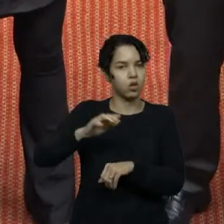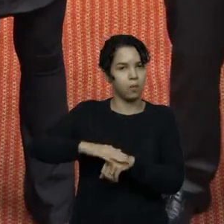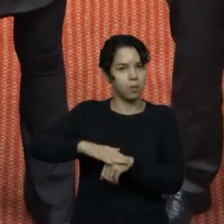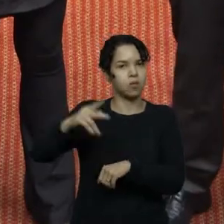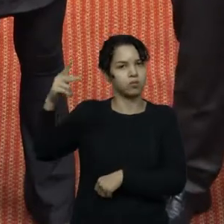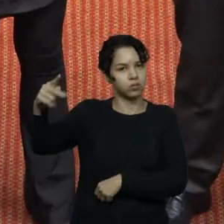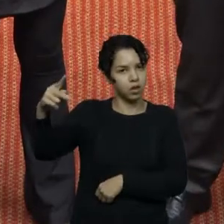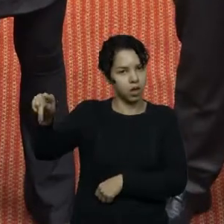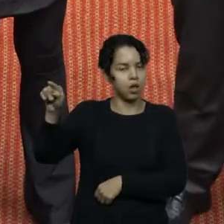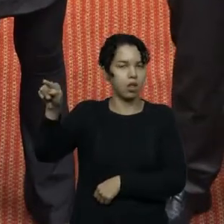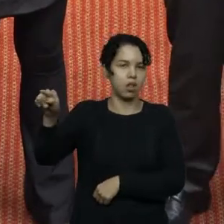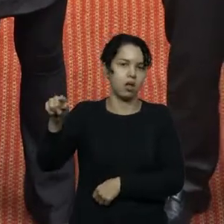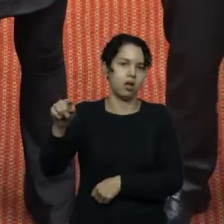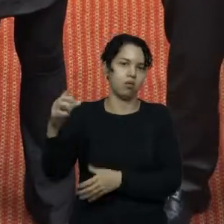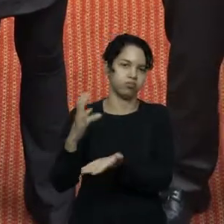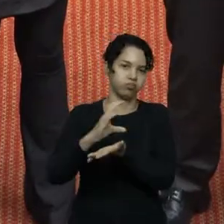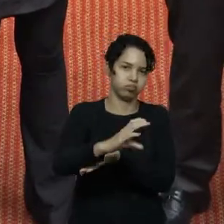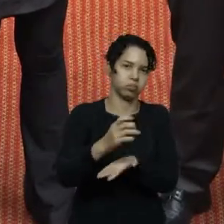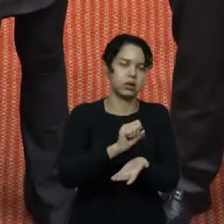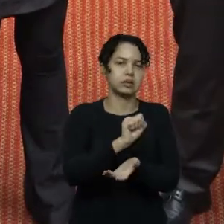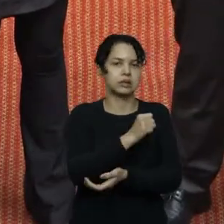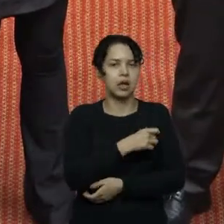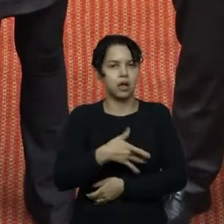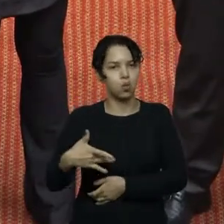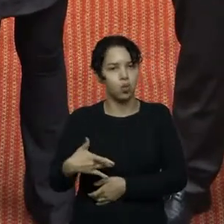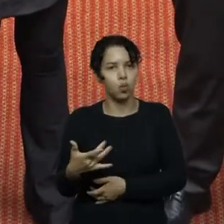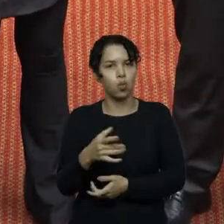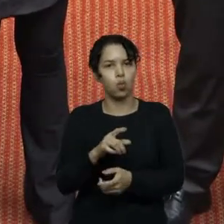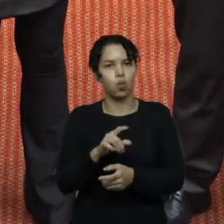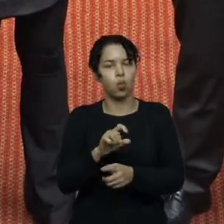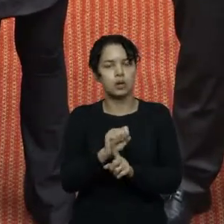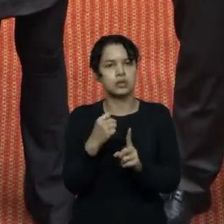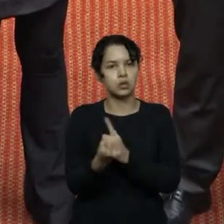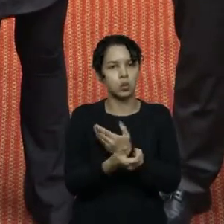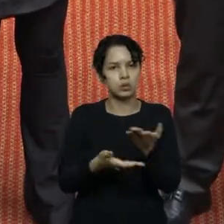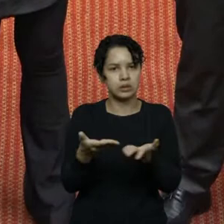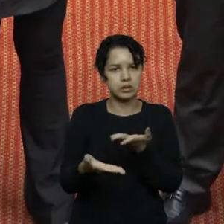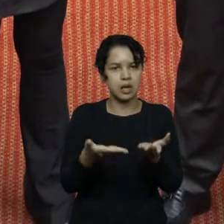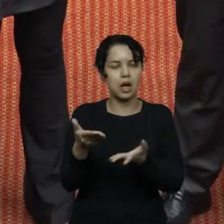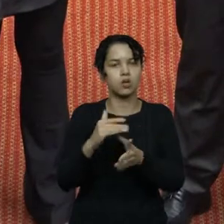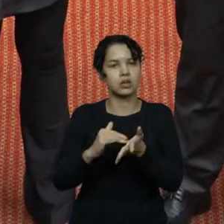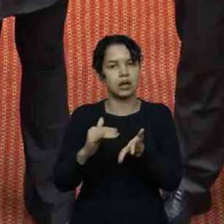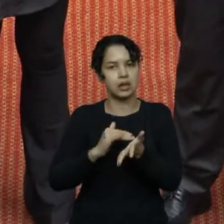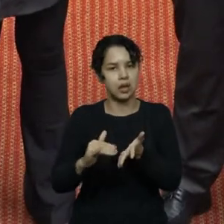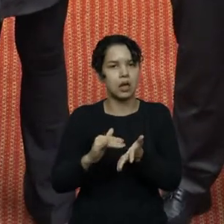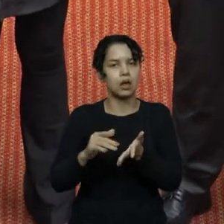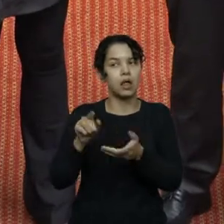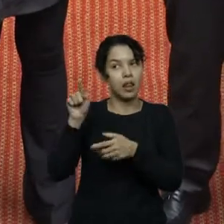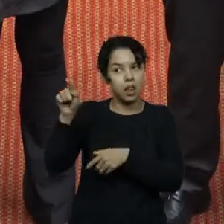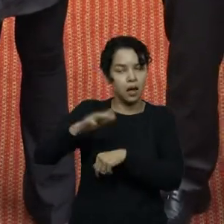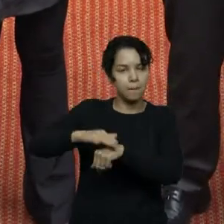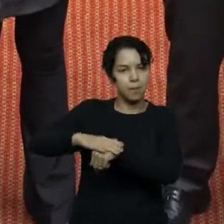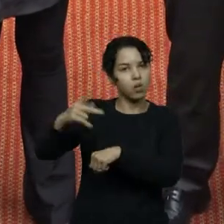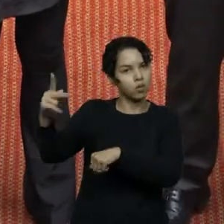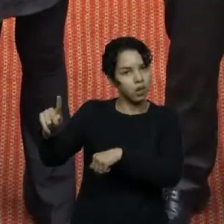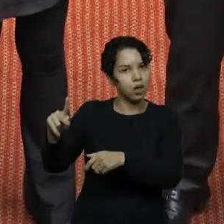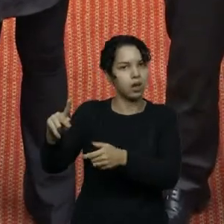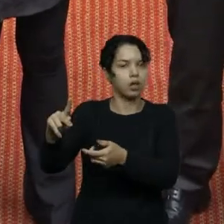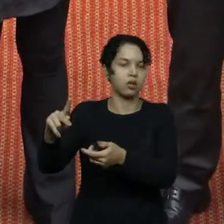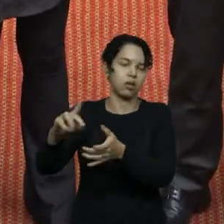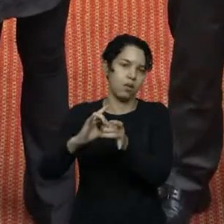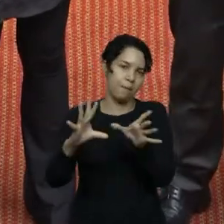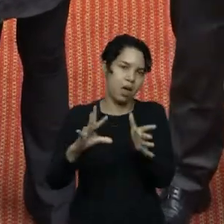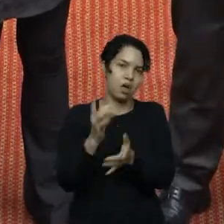Catarina para a saúde para ciência social para secretárias é que estão lá na ponta é de lá que sai então seria muito bom né nós